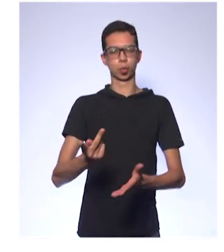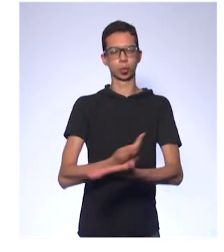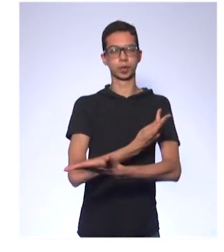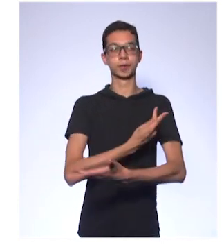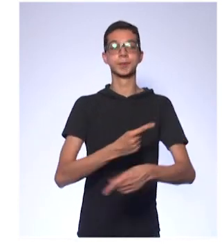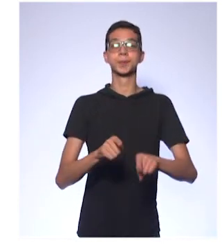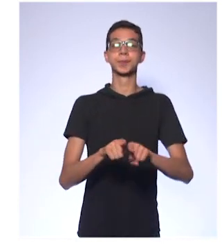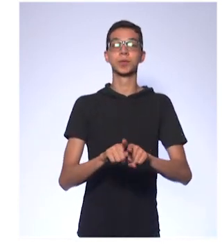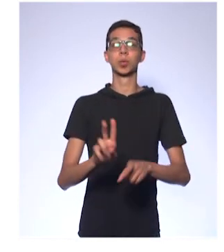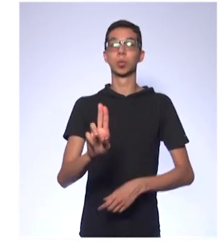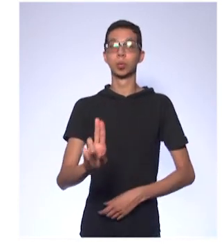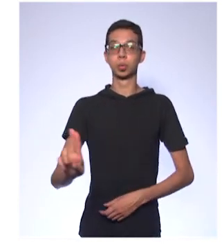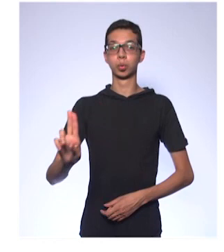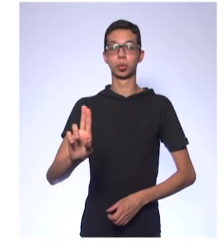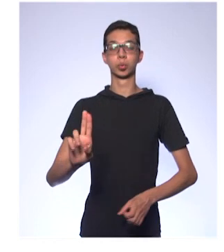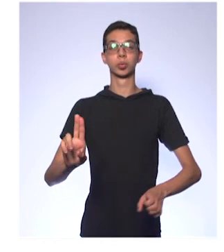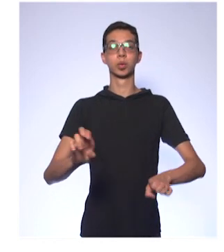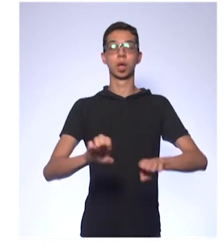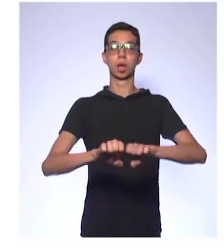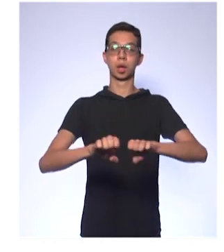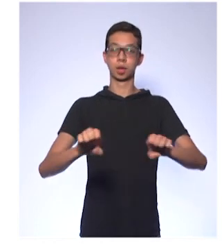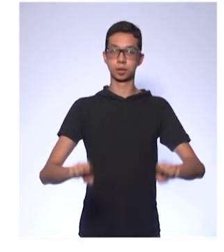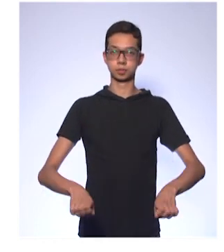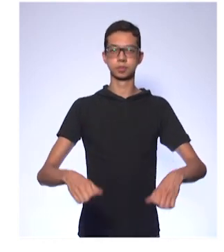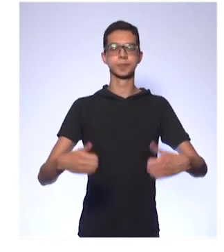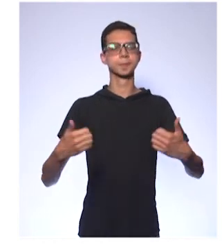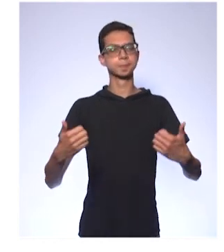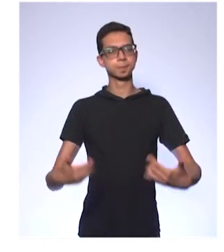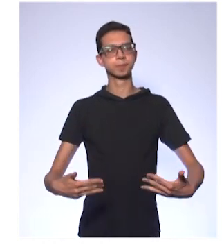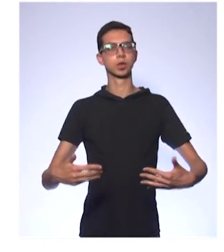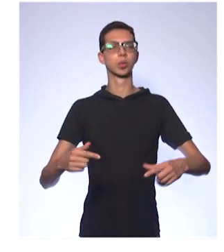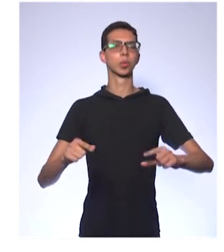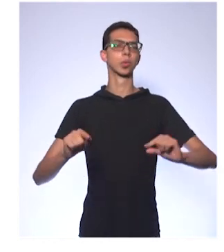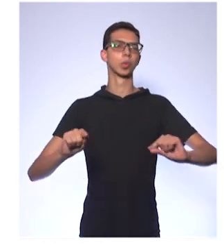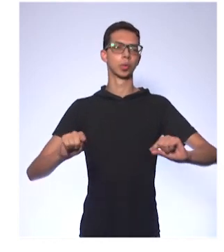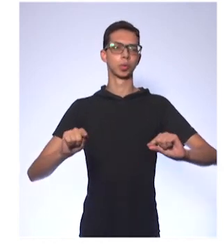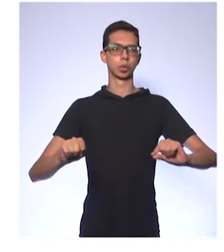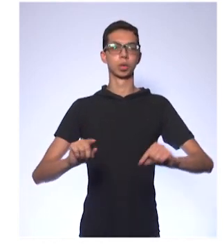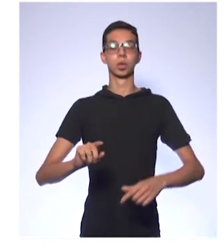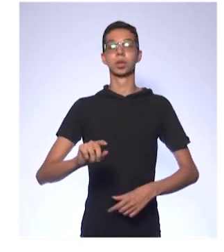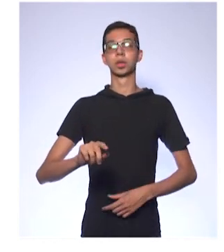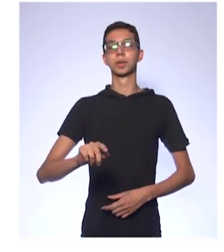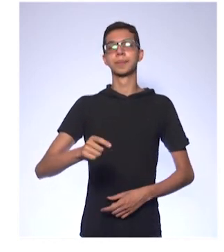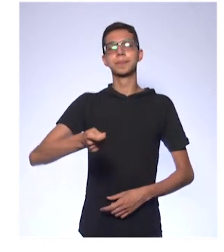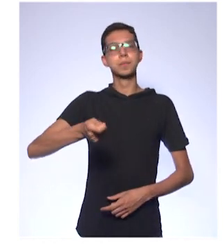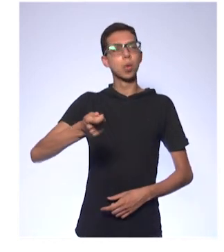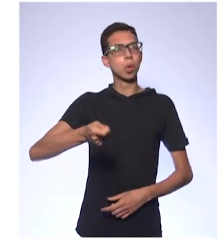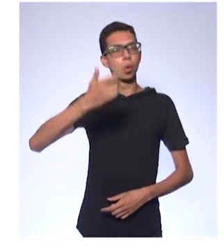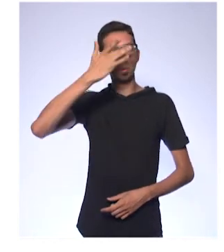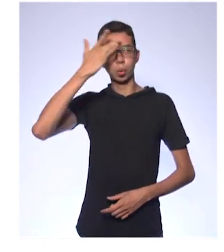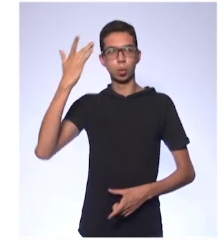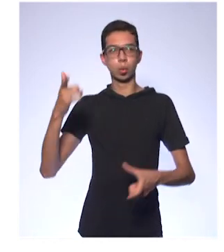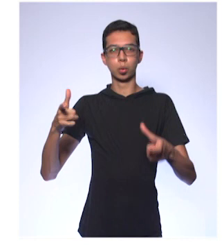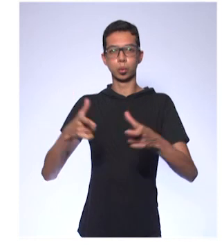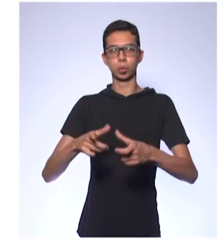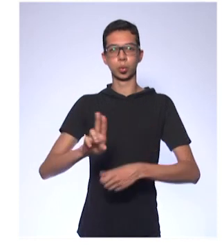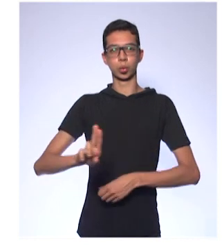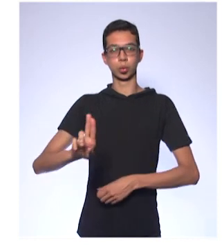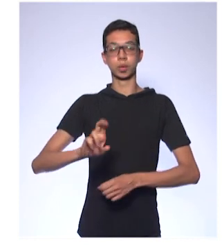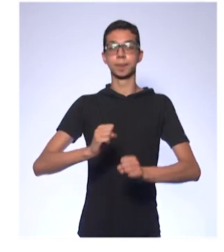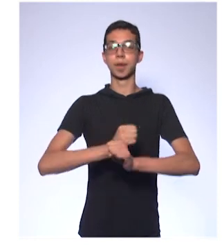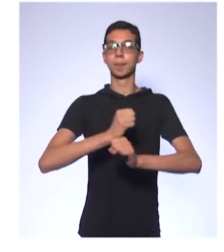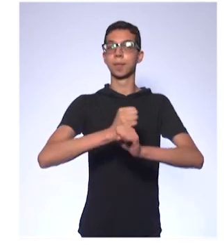de estrutura, aí a gente tem, reduz o contingente de mão de obra, inibe a corrupção na